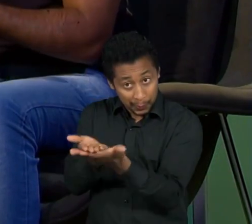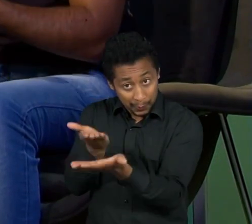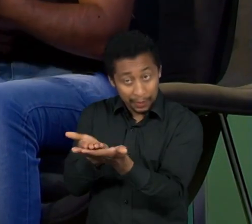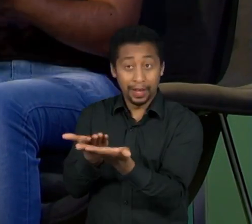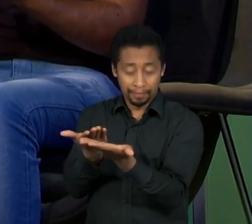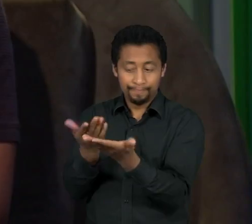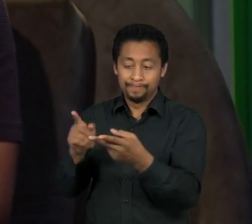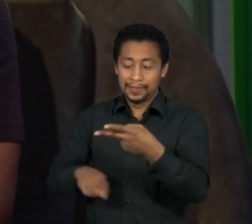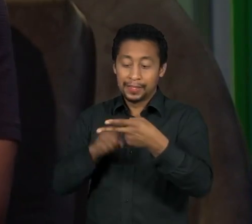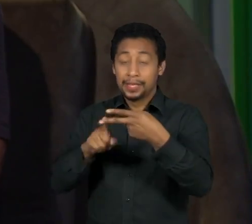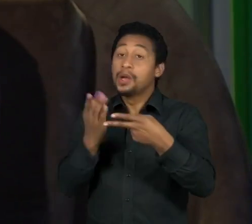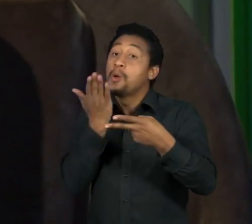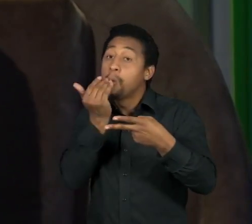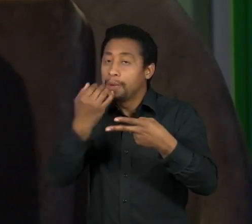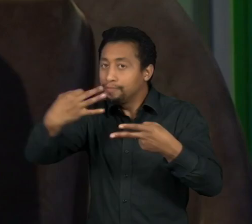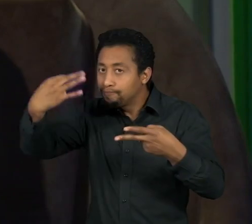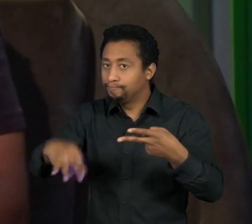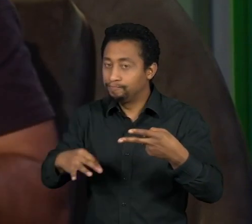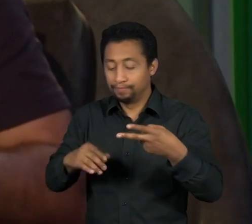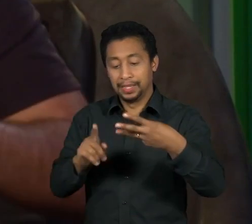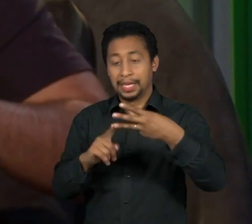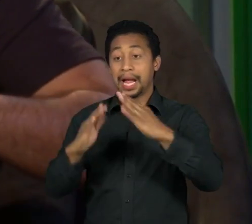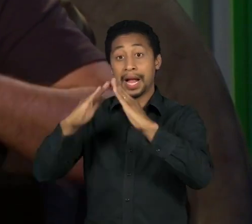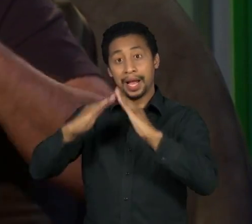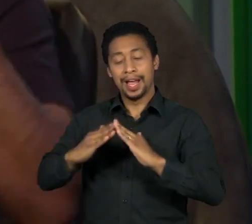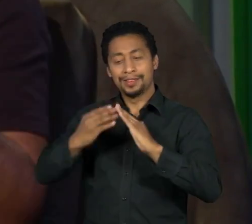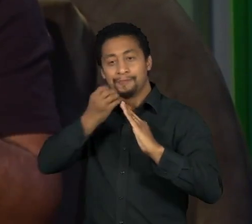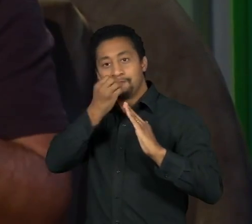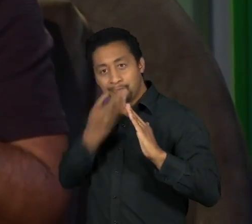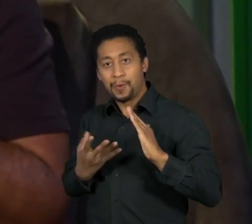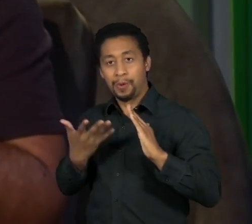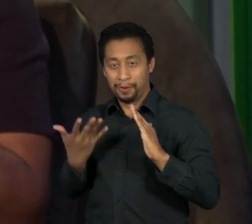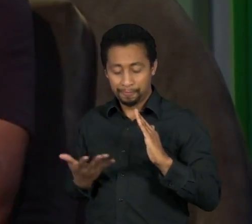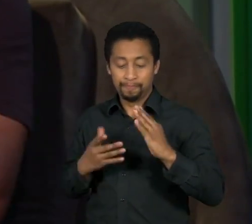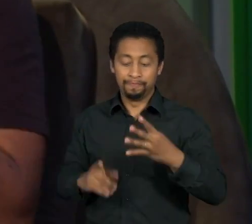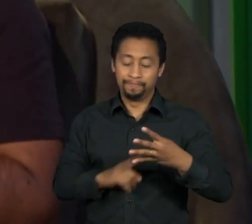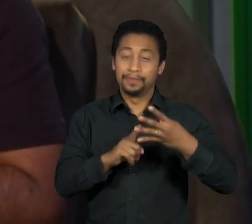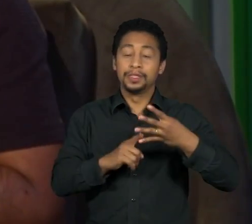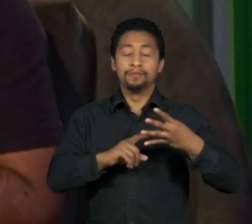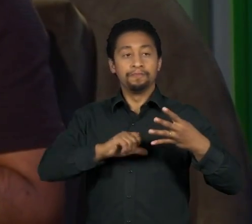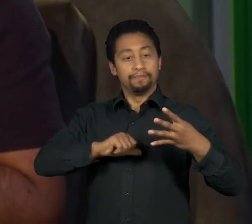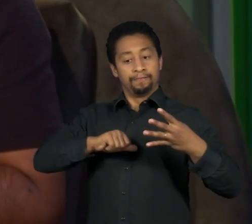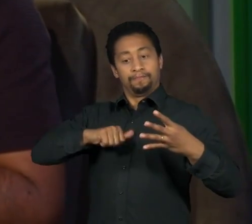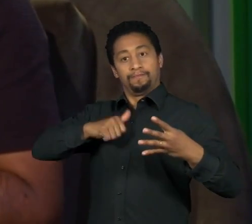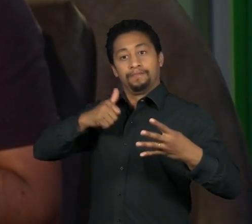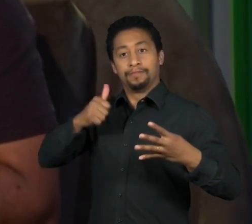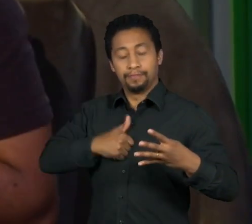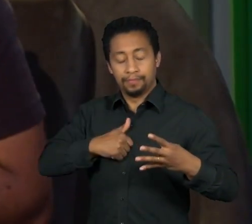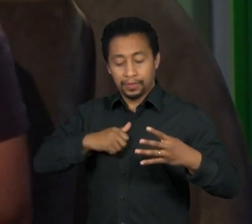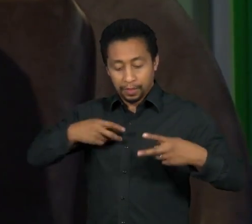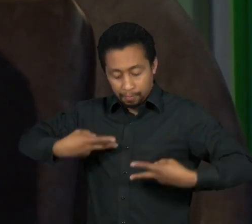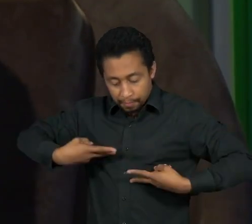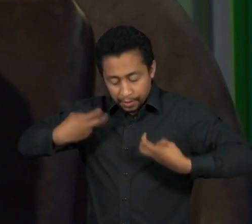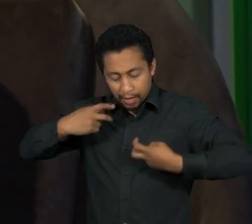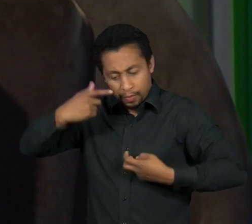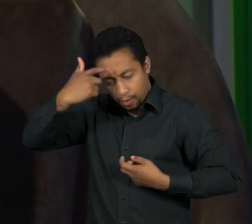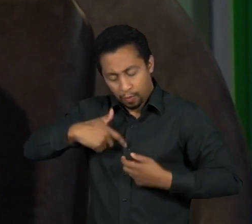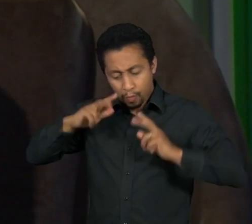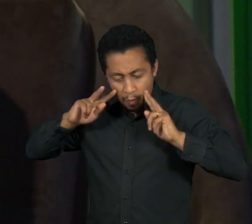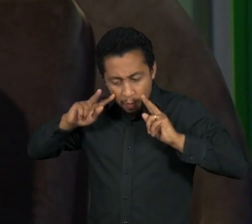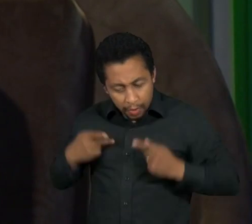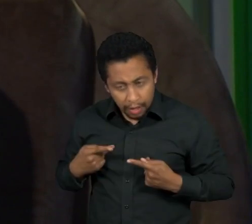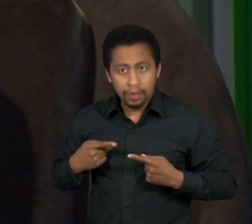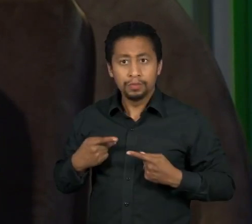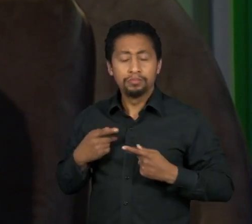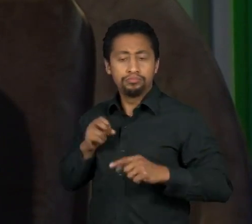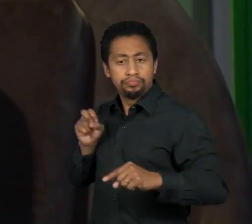à alimentação, quando ela tem acesso à moradia digna, quando ela resgata a sua autoestima, se entende como ser humano e vai para dentro de uma